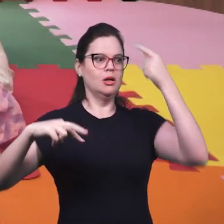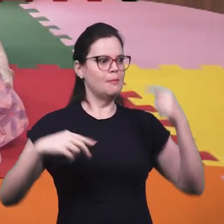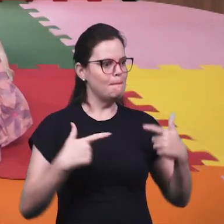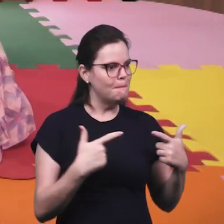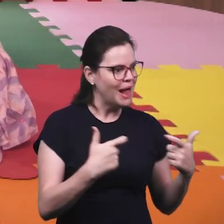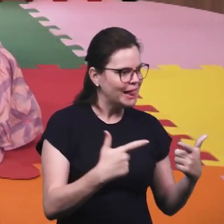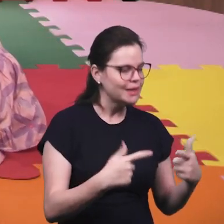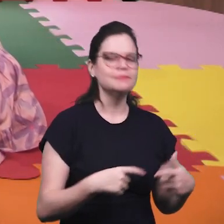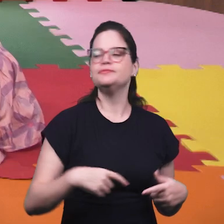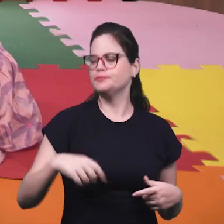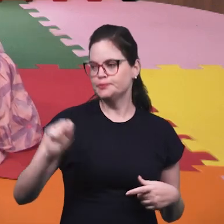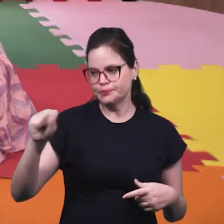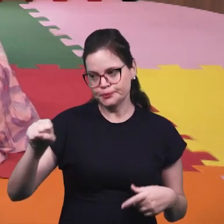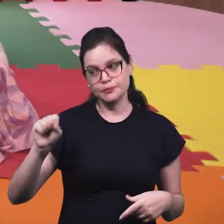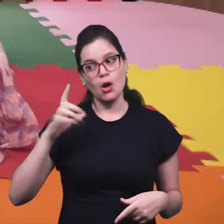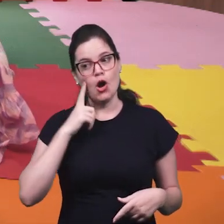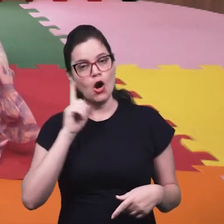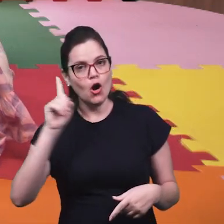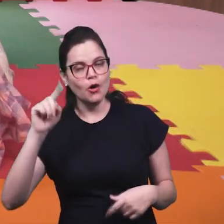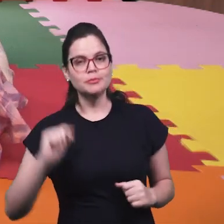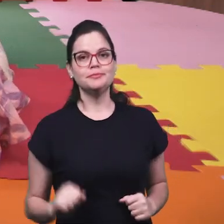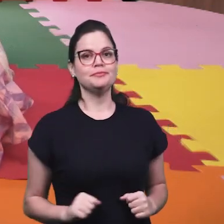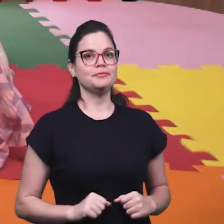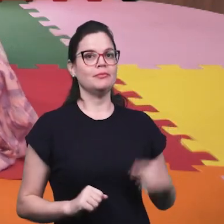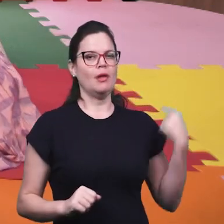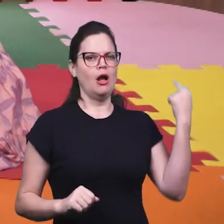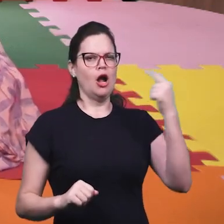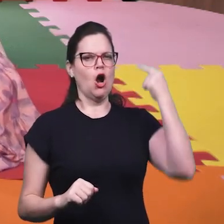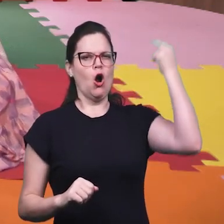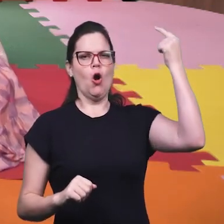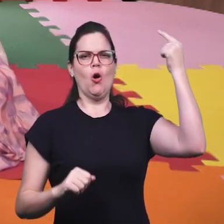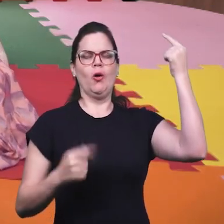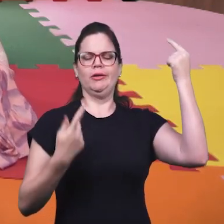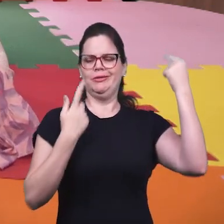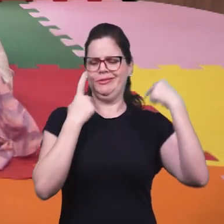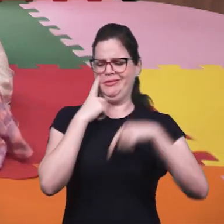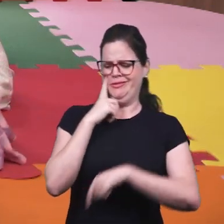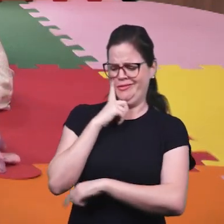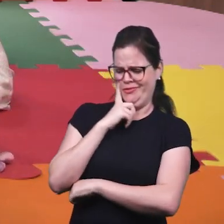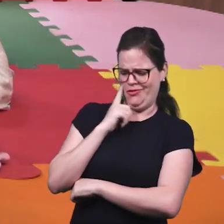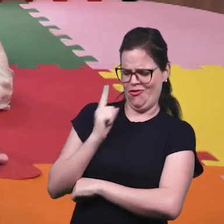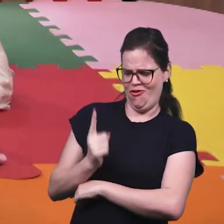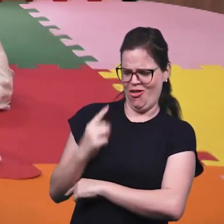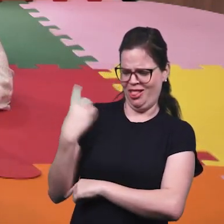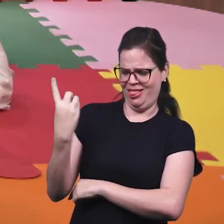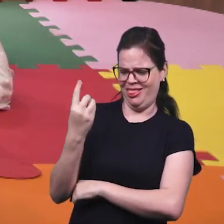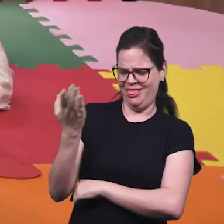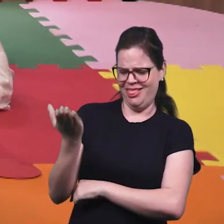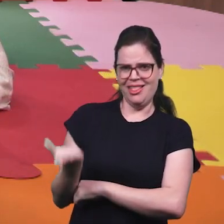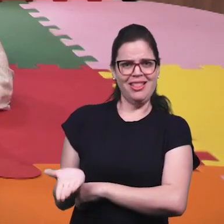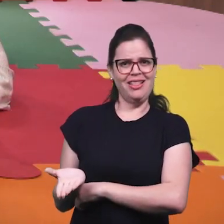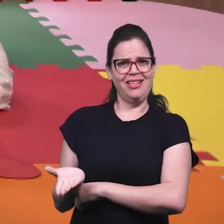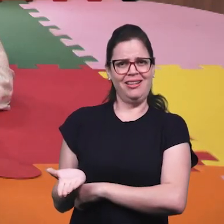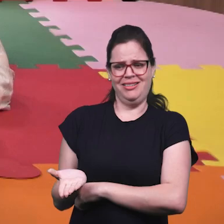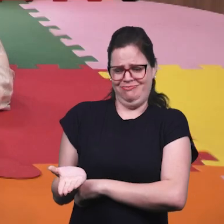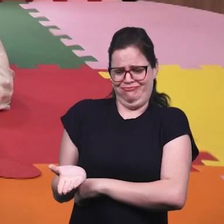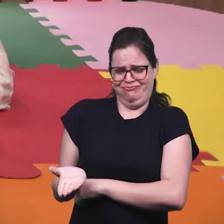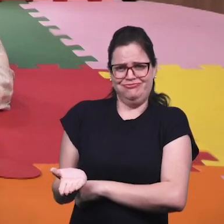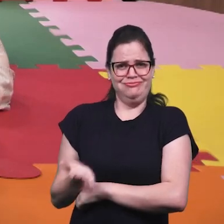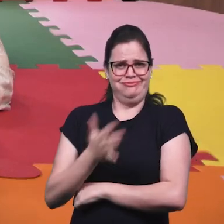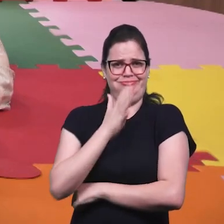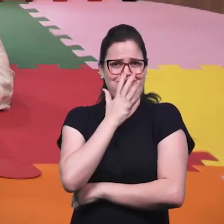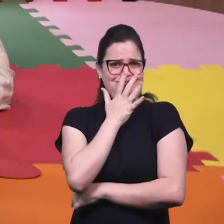E quando Golias olhou para Davi, a palavra fala que